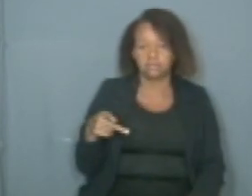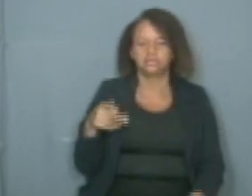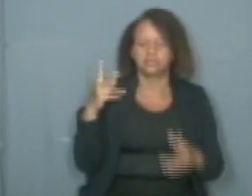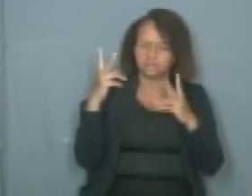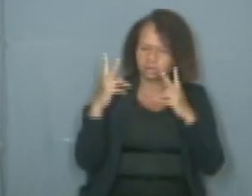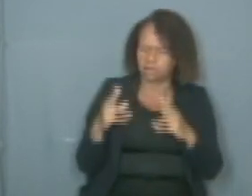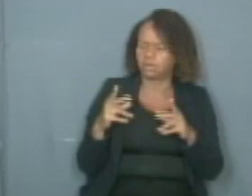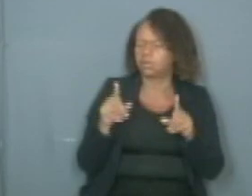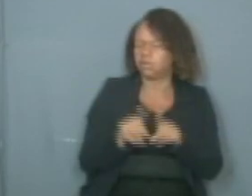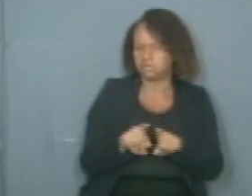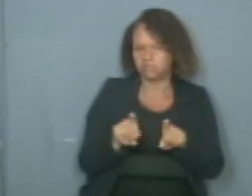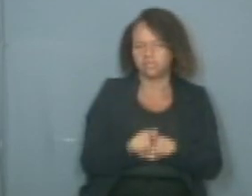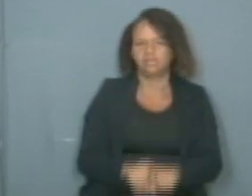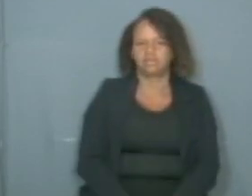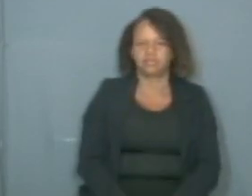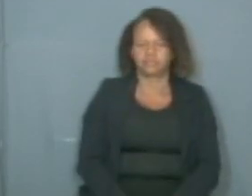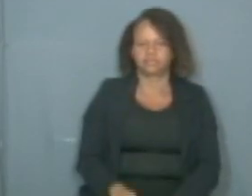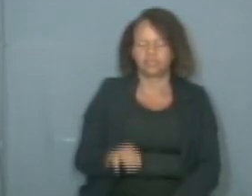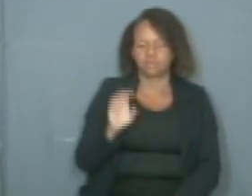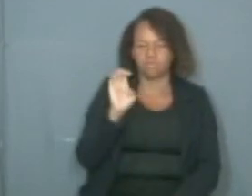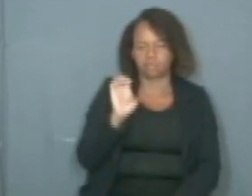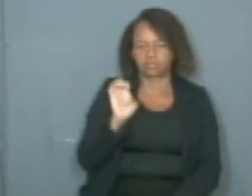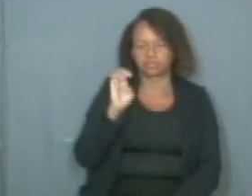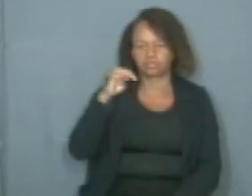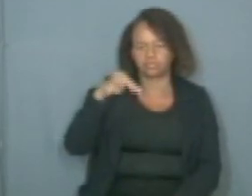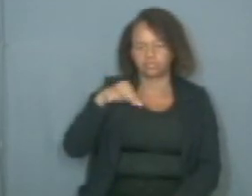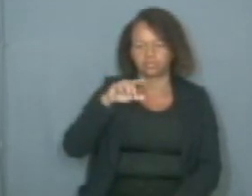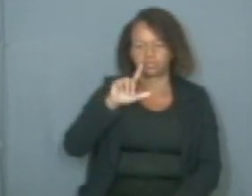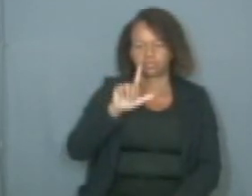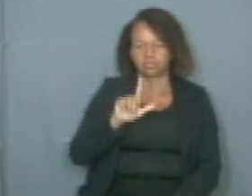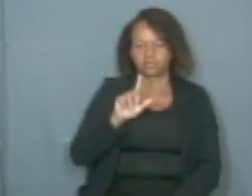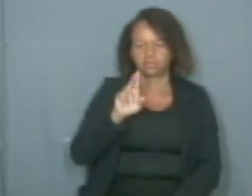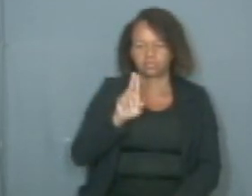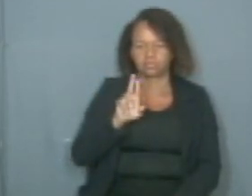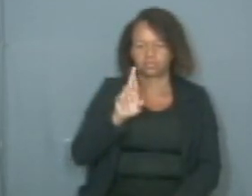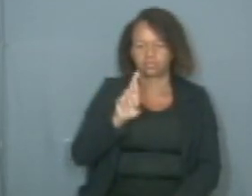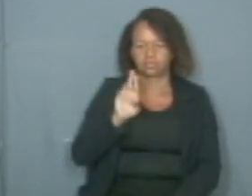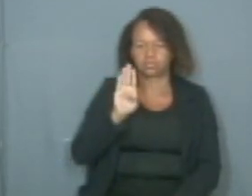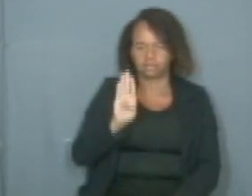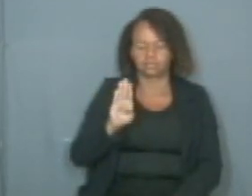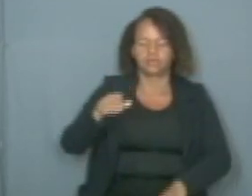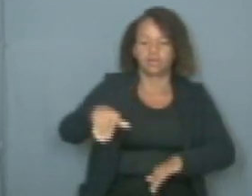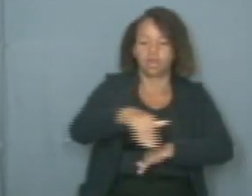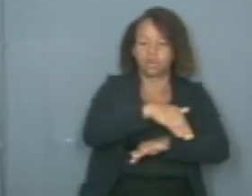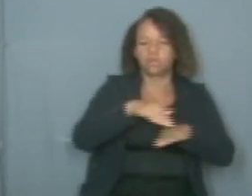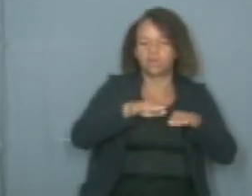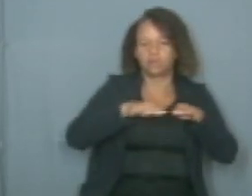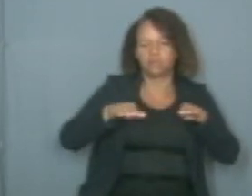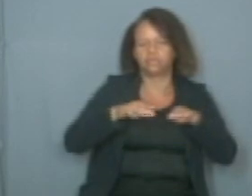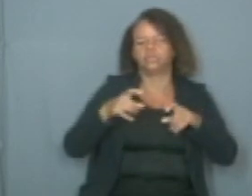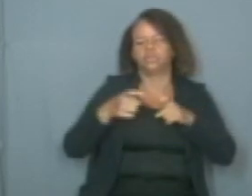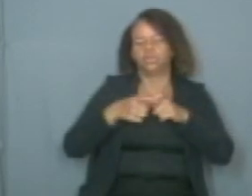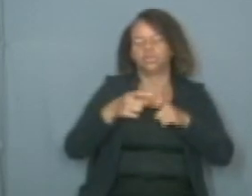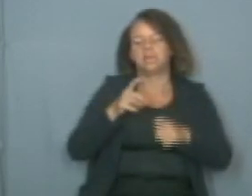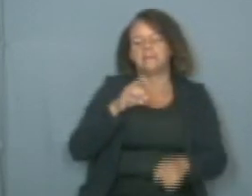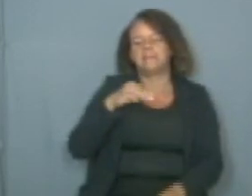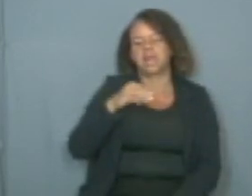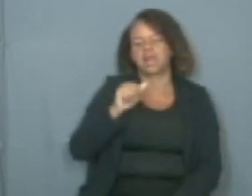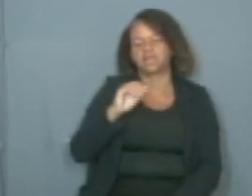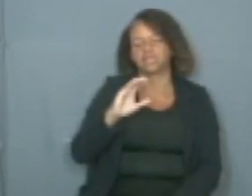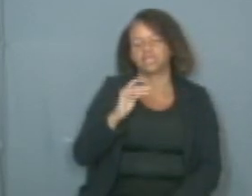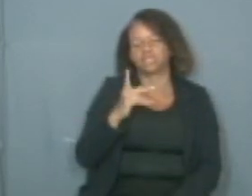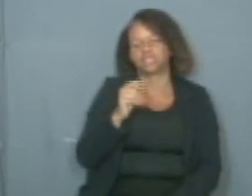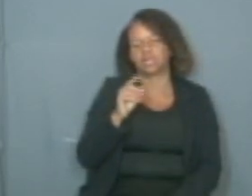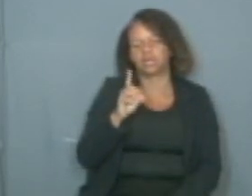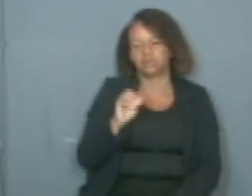também corrigir falhas na Rua Doutor Machado, tá?